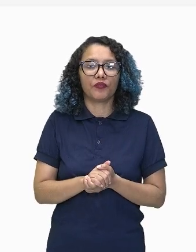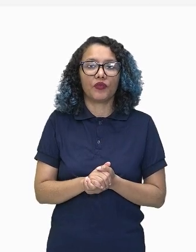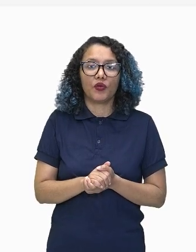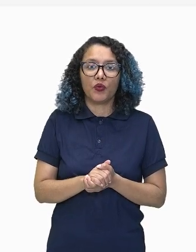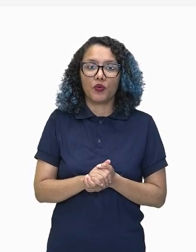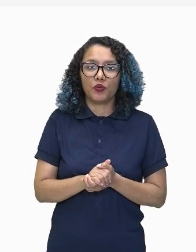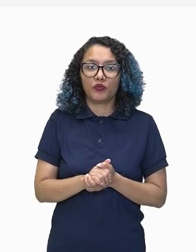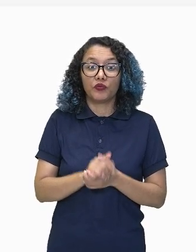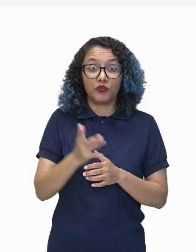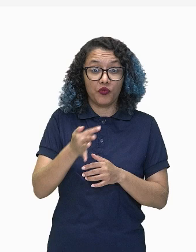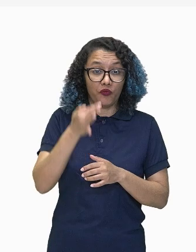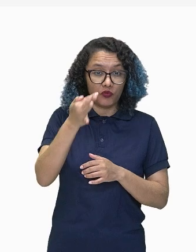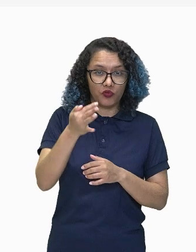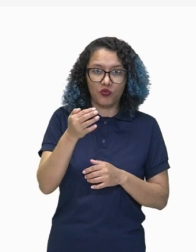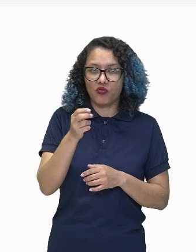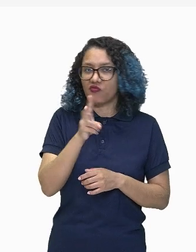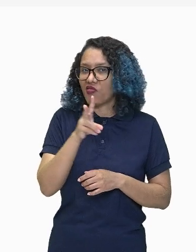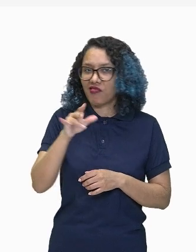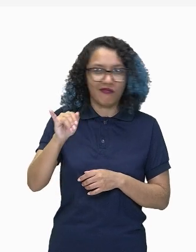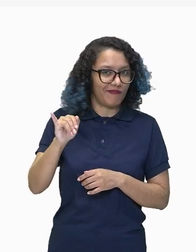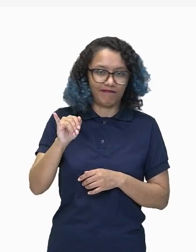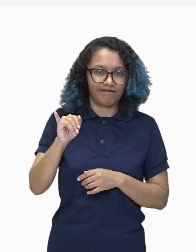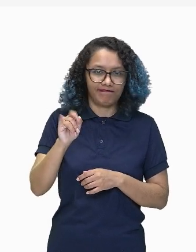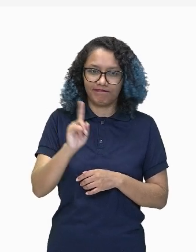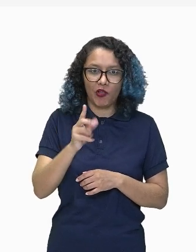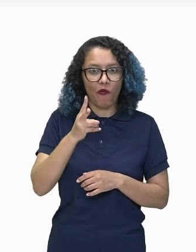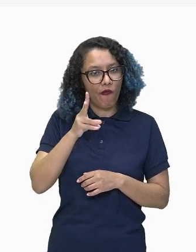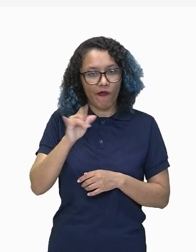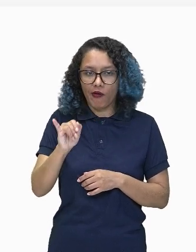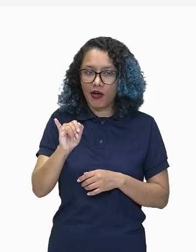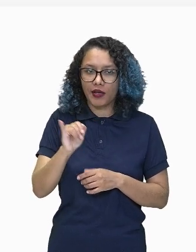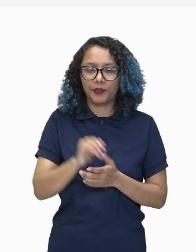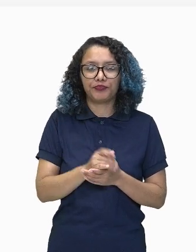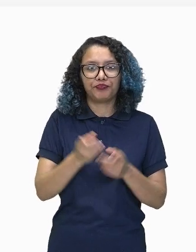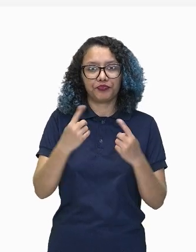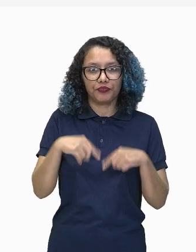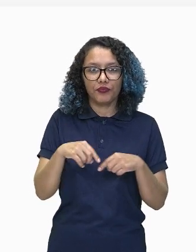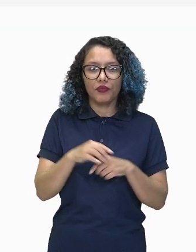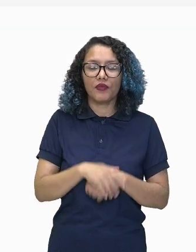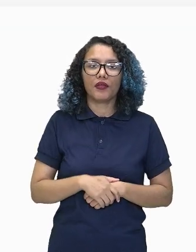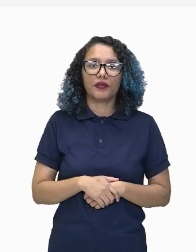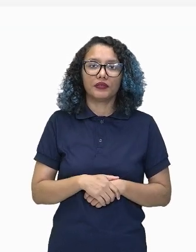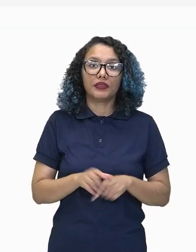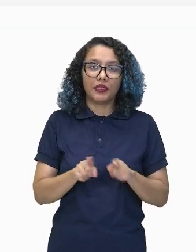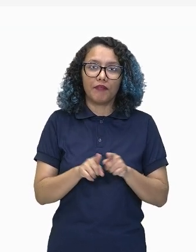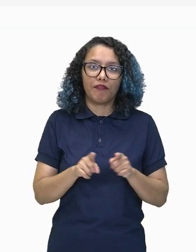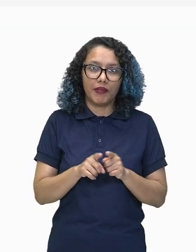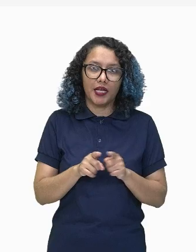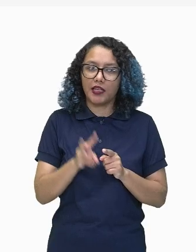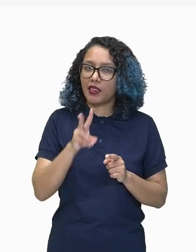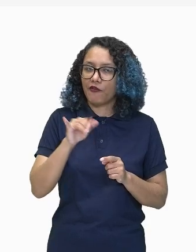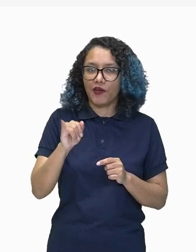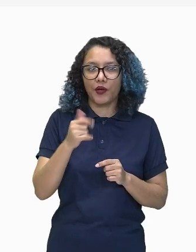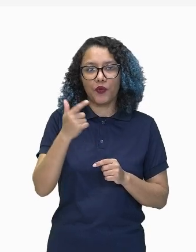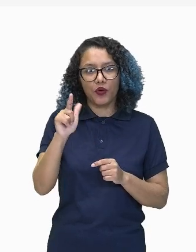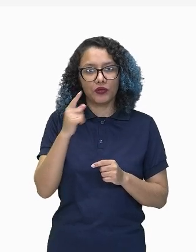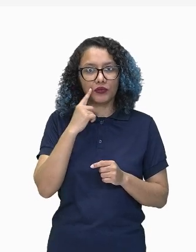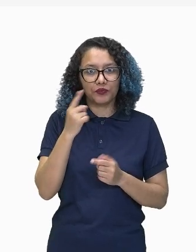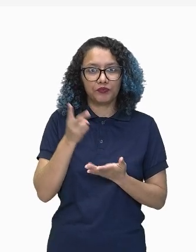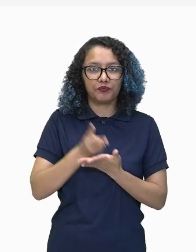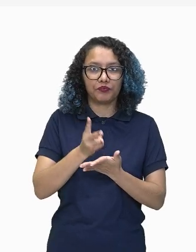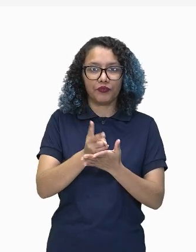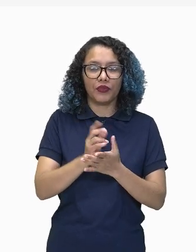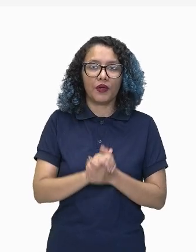no futuro, né? Não vai. Would not, ou wouldn't, não iria. A gente tem mais algumas aqui. O have not